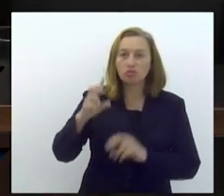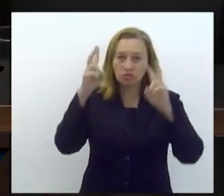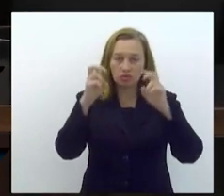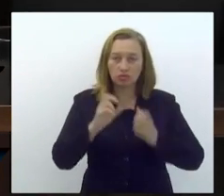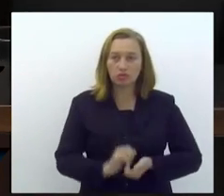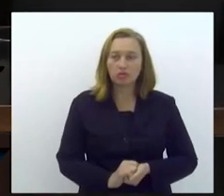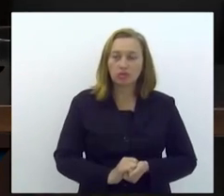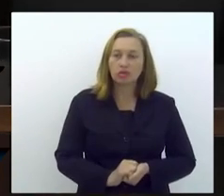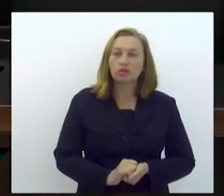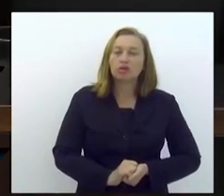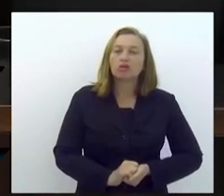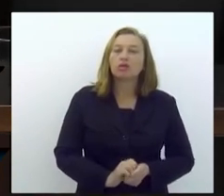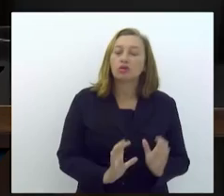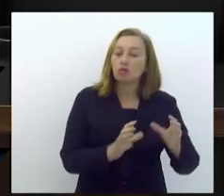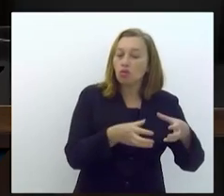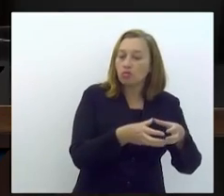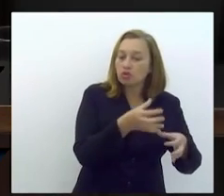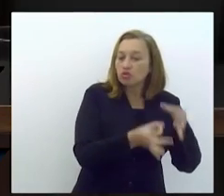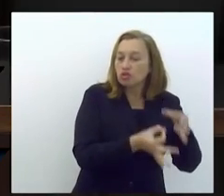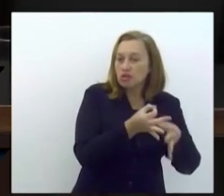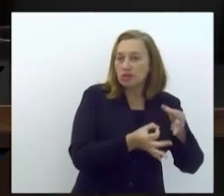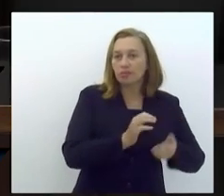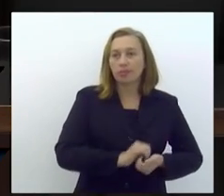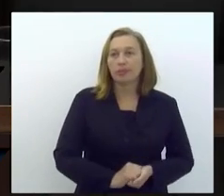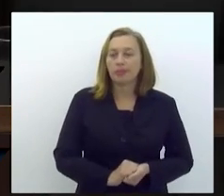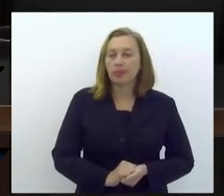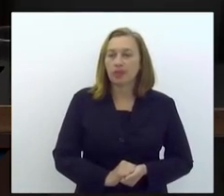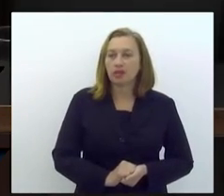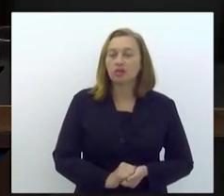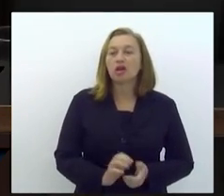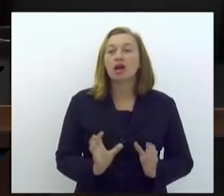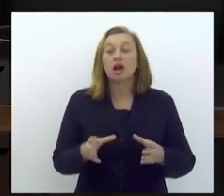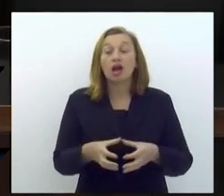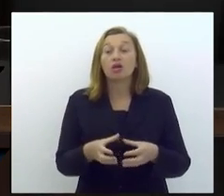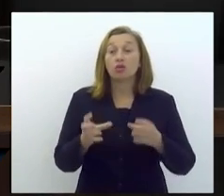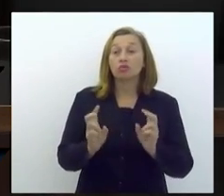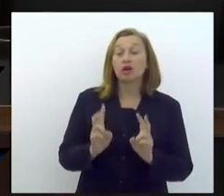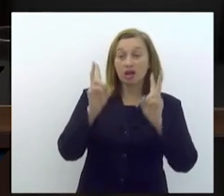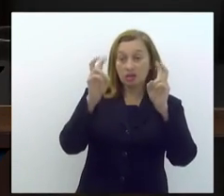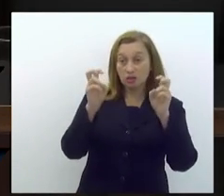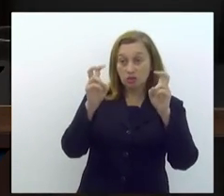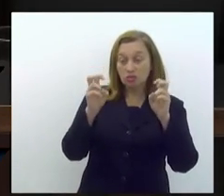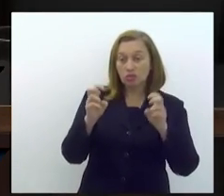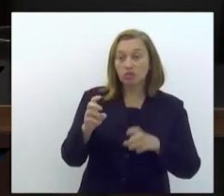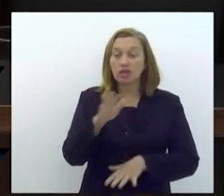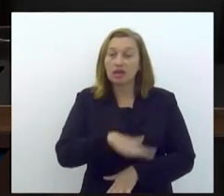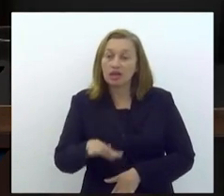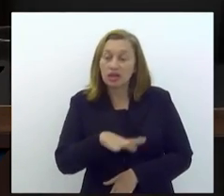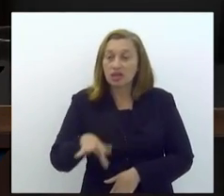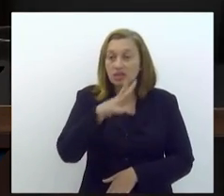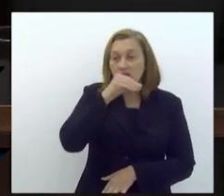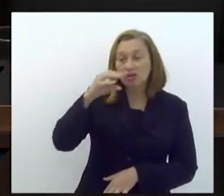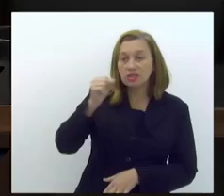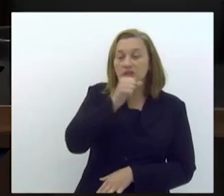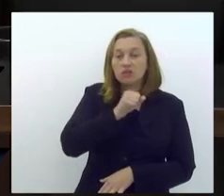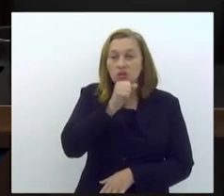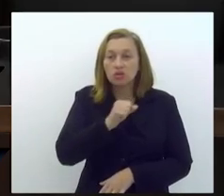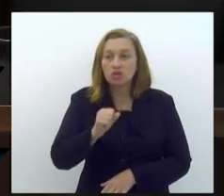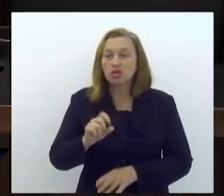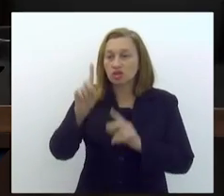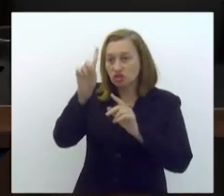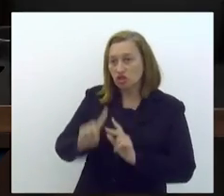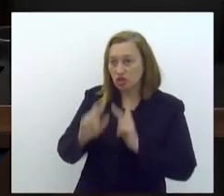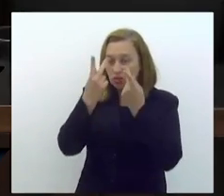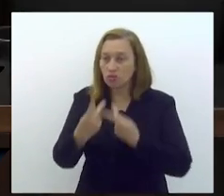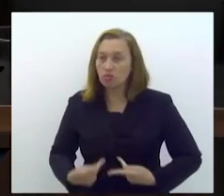providências comissões Constituição de Justiça de assuntos da Criança e do Adolescente do Idoso defesa dos direitos humanos e